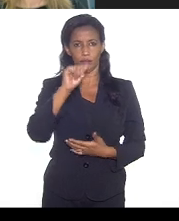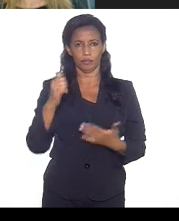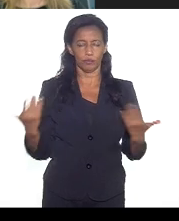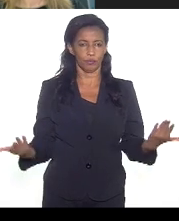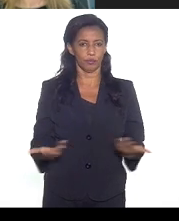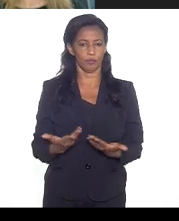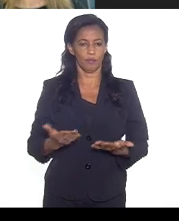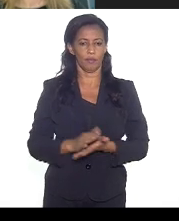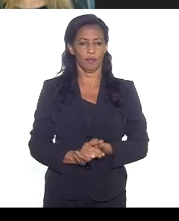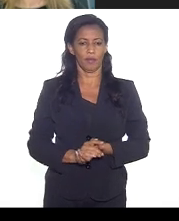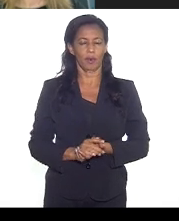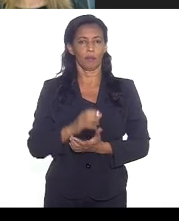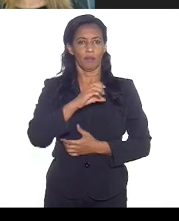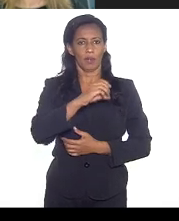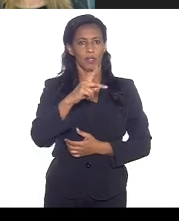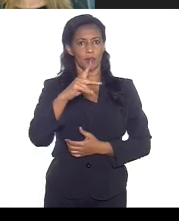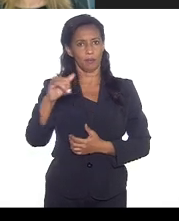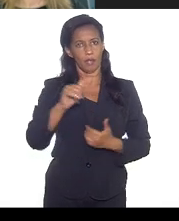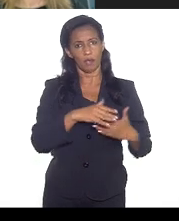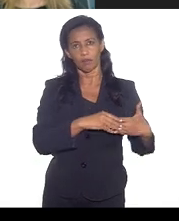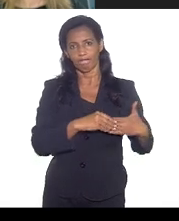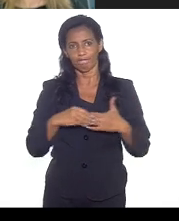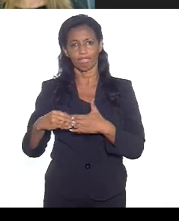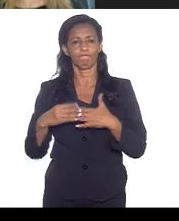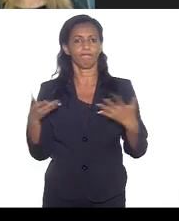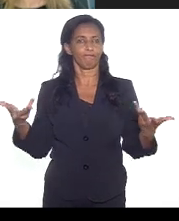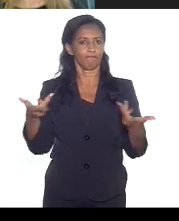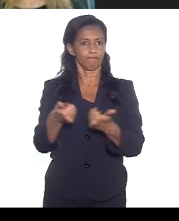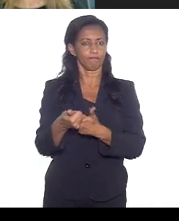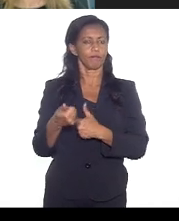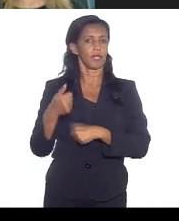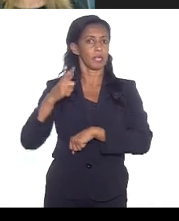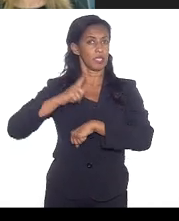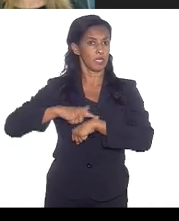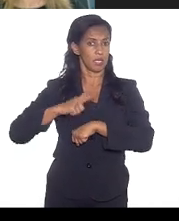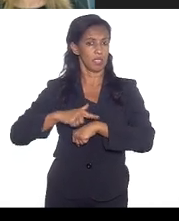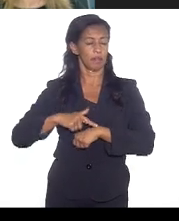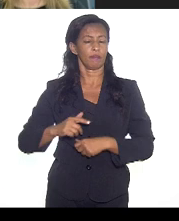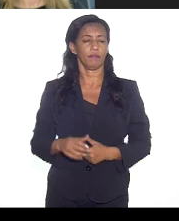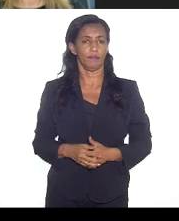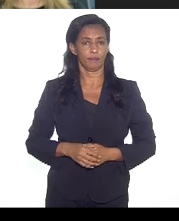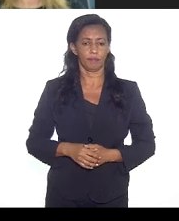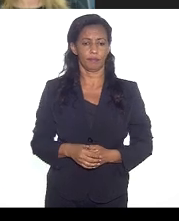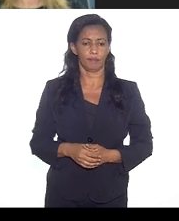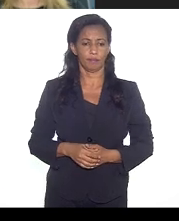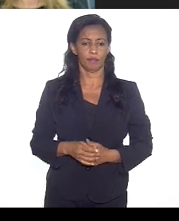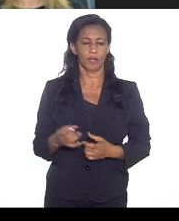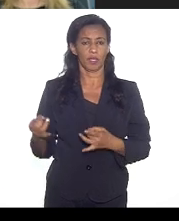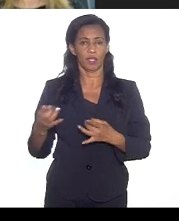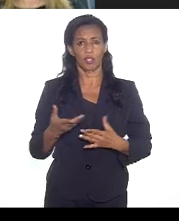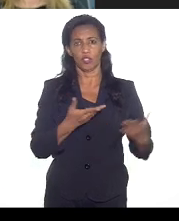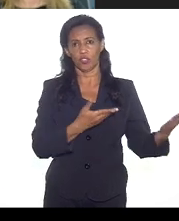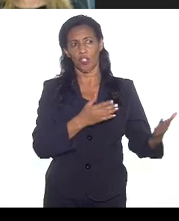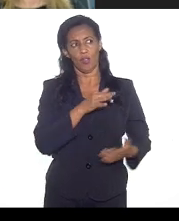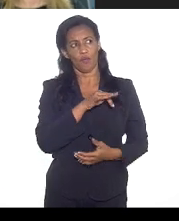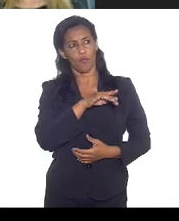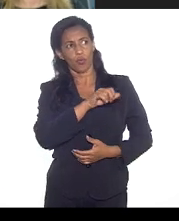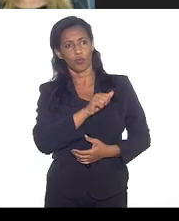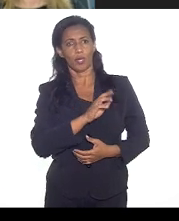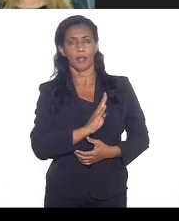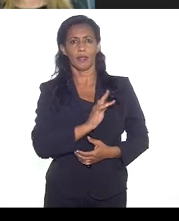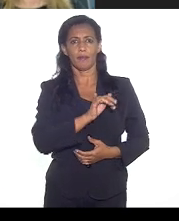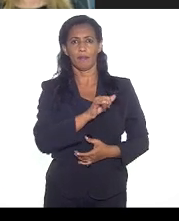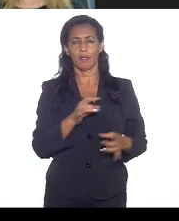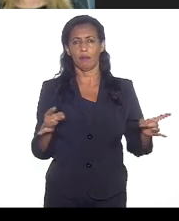obrigado pela CPI que vem sendo conduzida brilhantemente aí ao longo desse tempo, tá? e deixar aqui o Fortunato, a Bia, fazer os